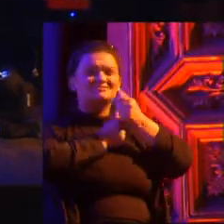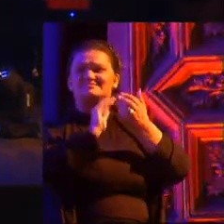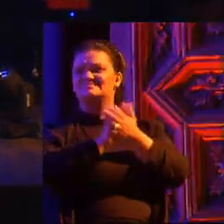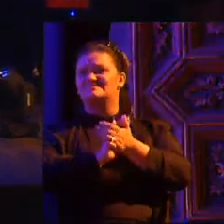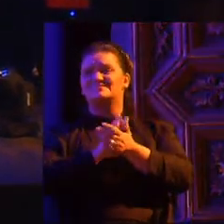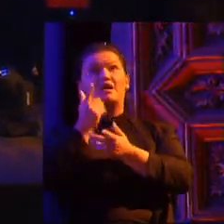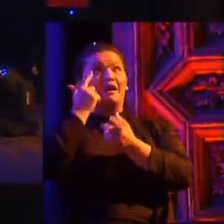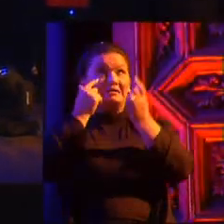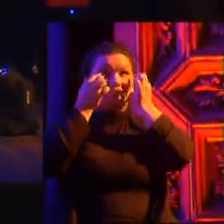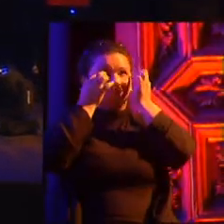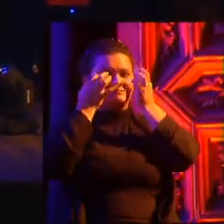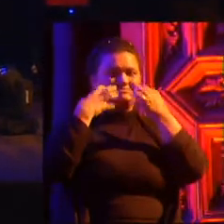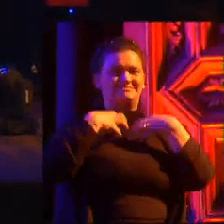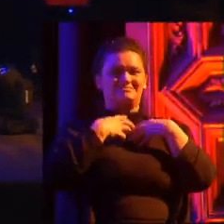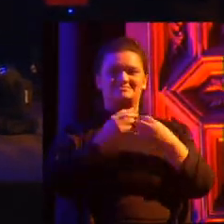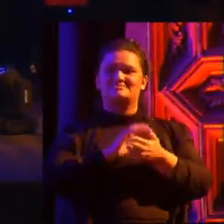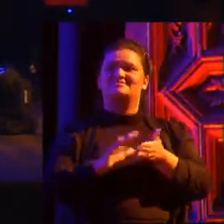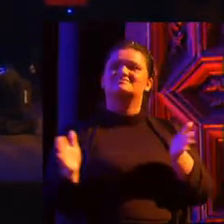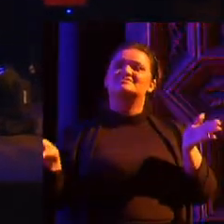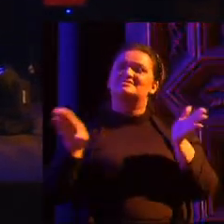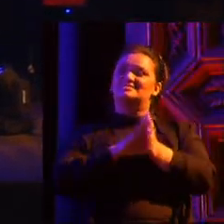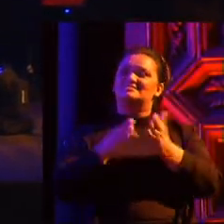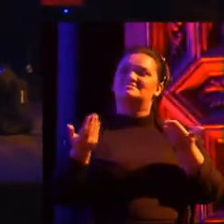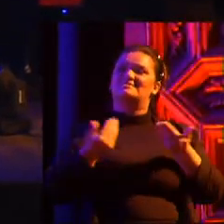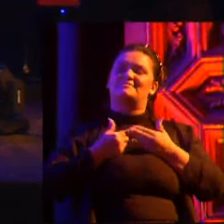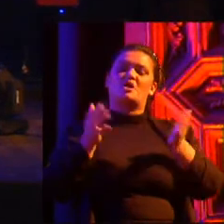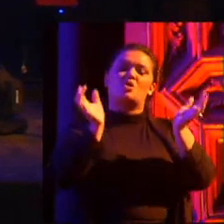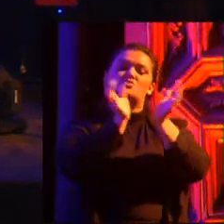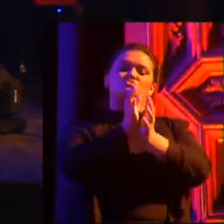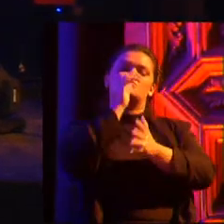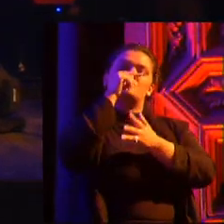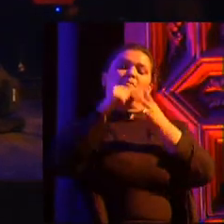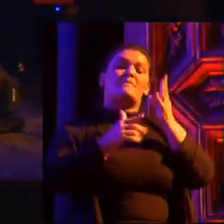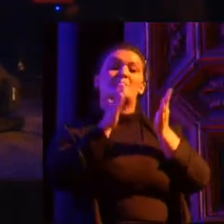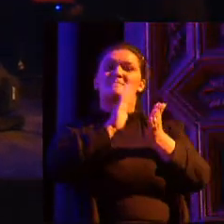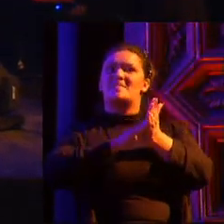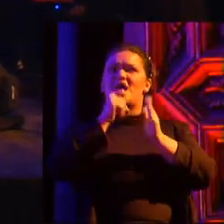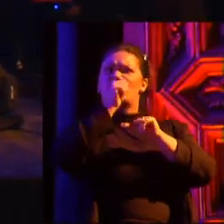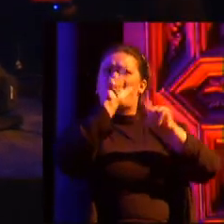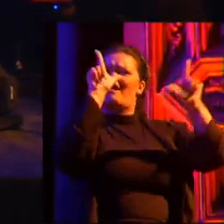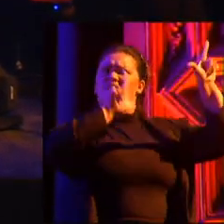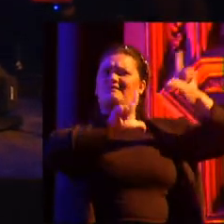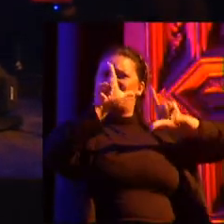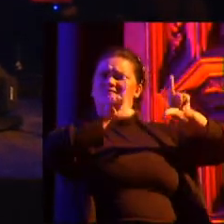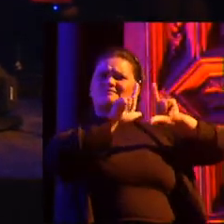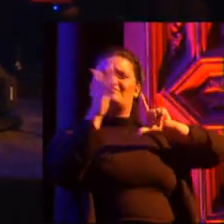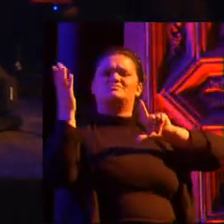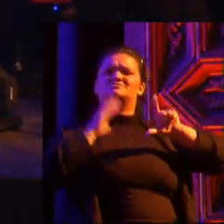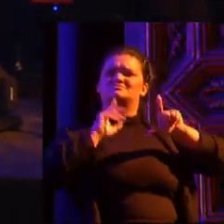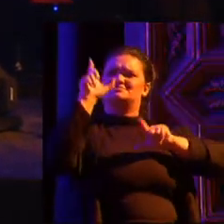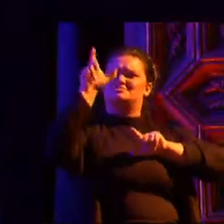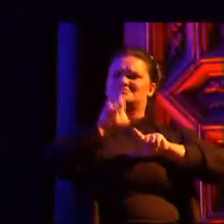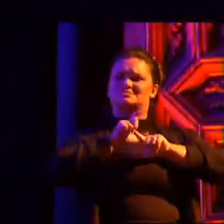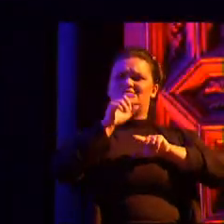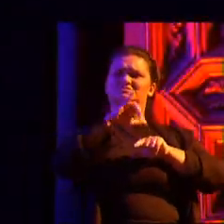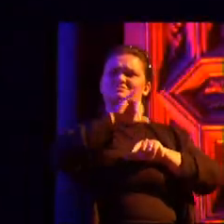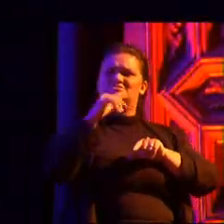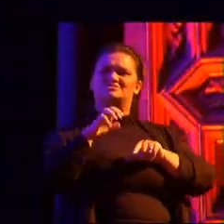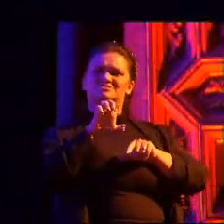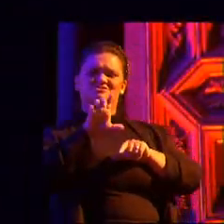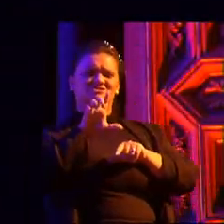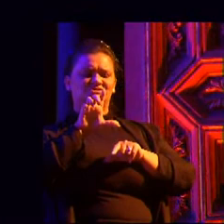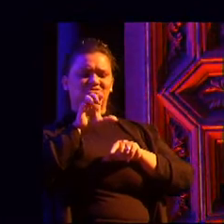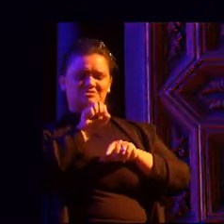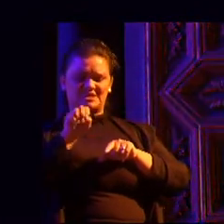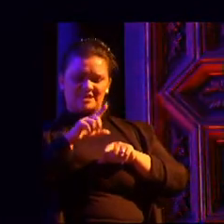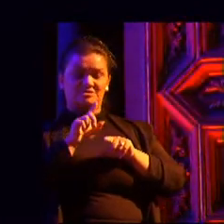cisco no meu olho. Vamos receber para a categoria de melhor clipe os nossos convidados. Jazz Mota, produtora e diretora